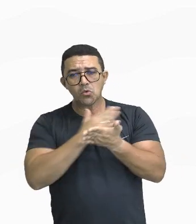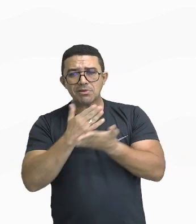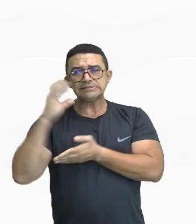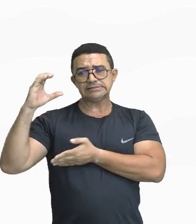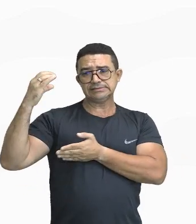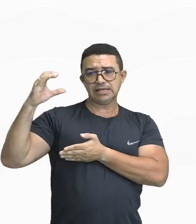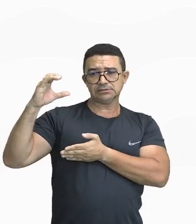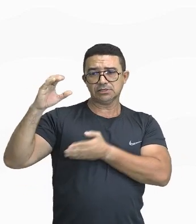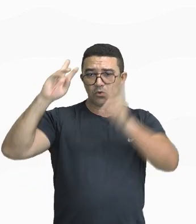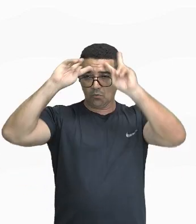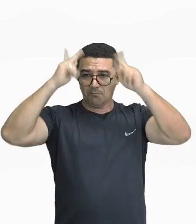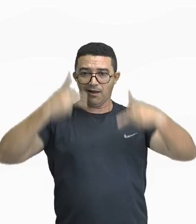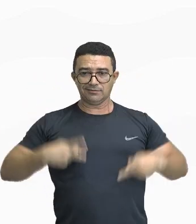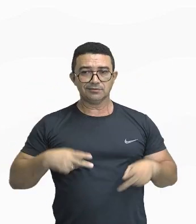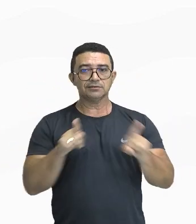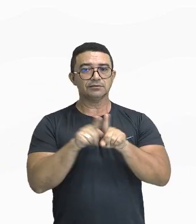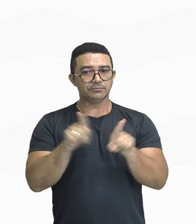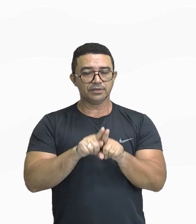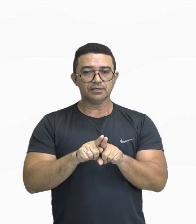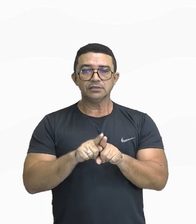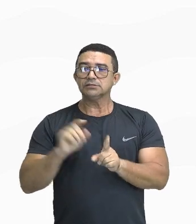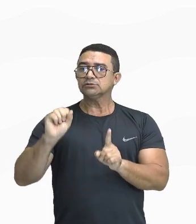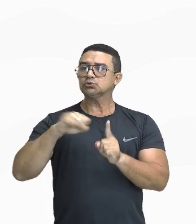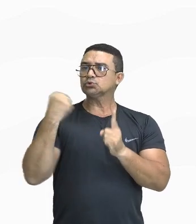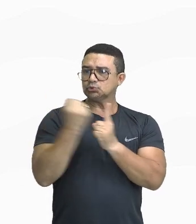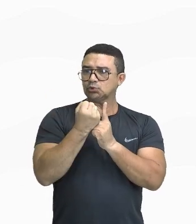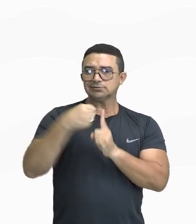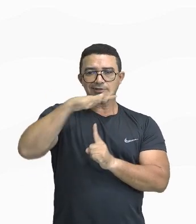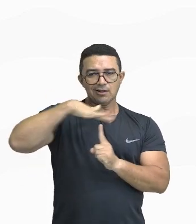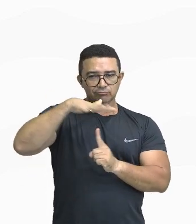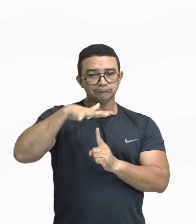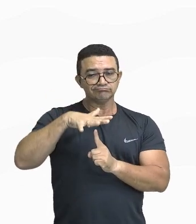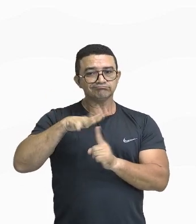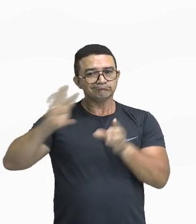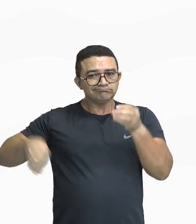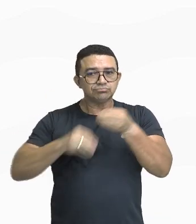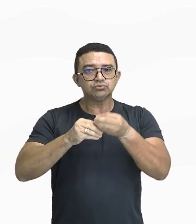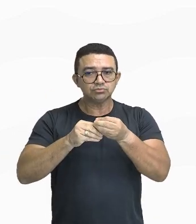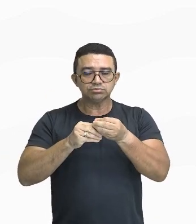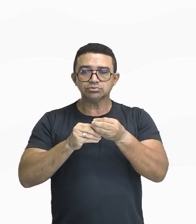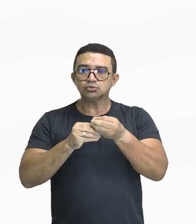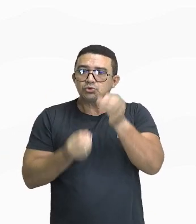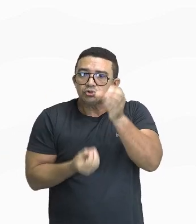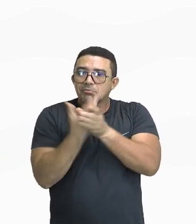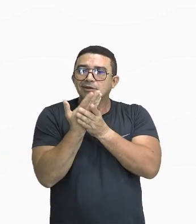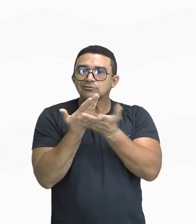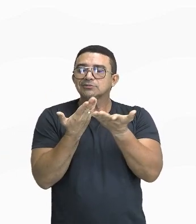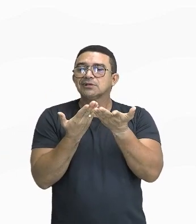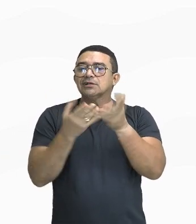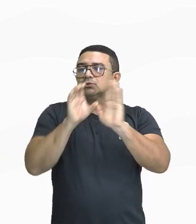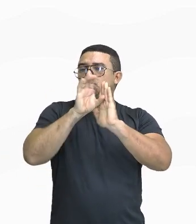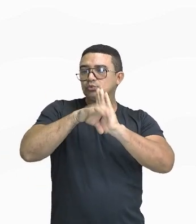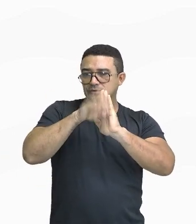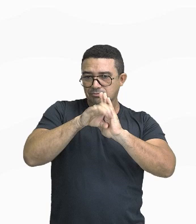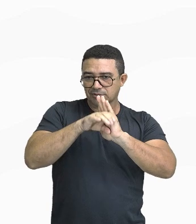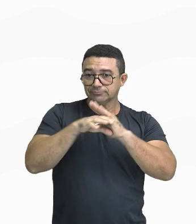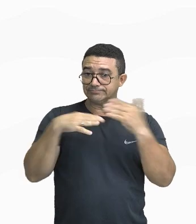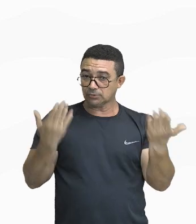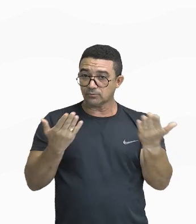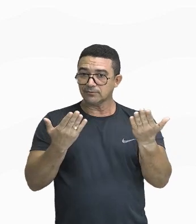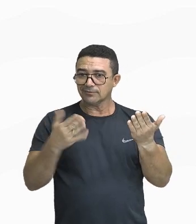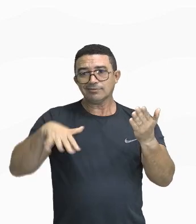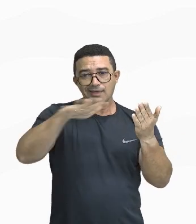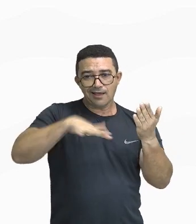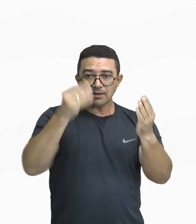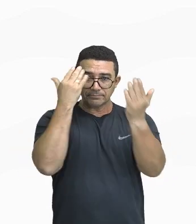humanas e sociais, elas contribuem para a construção desta definição. Dentre elas, a